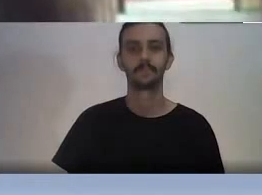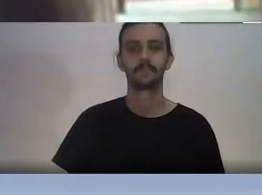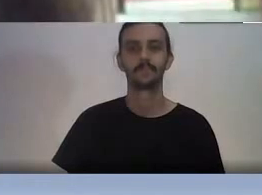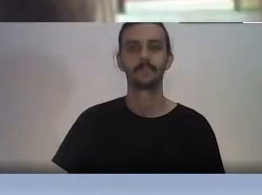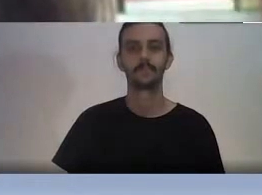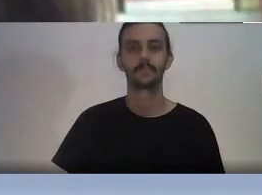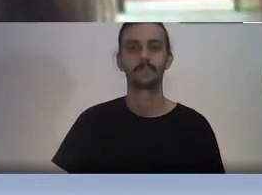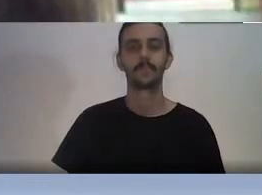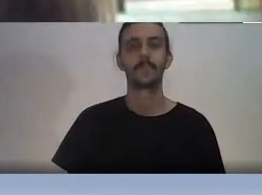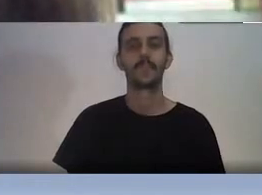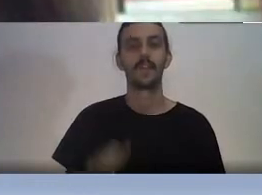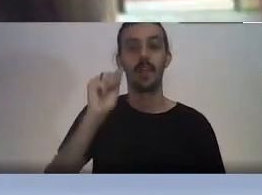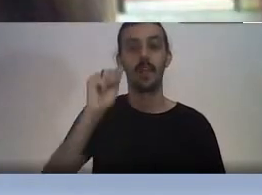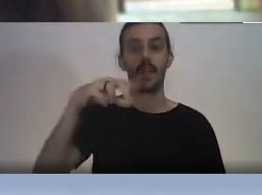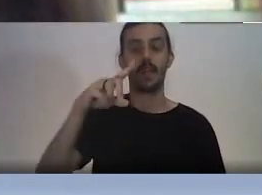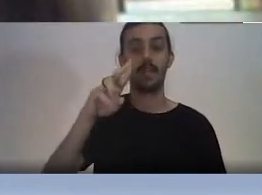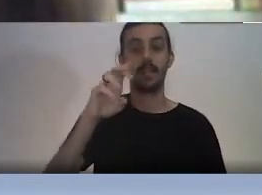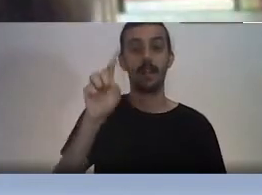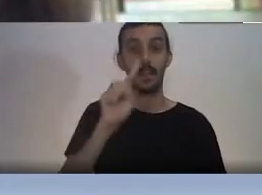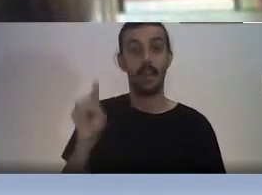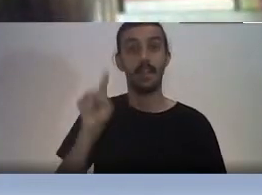Andressa Julie Bonou.